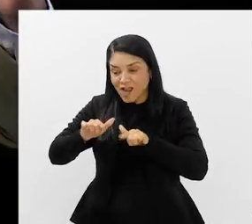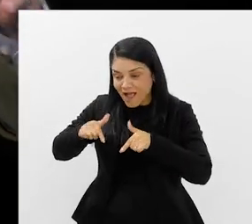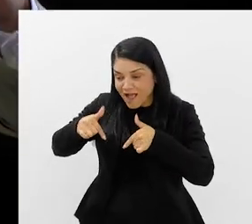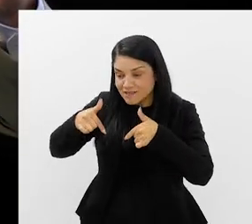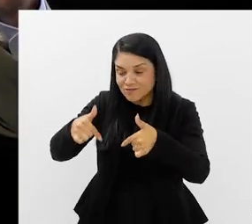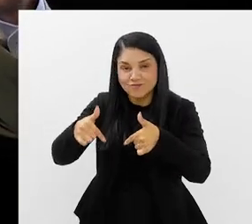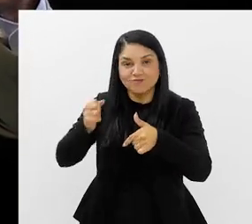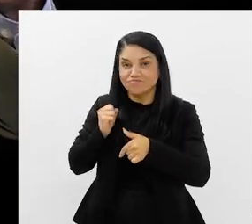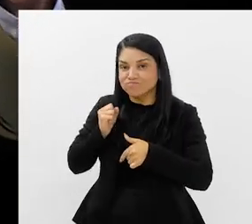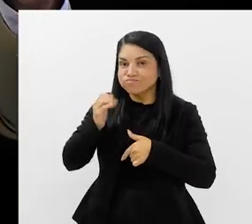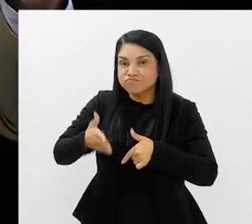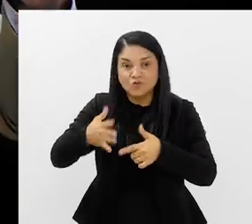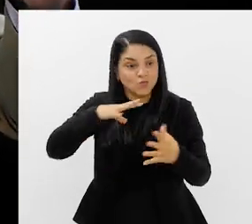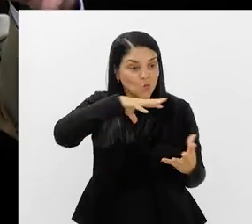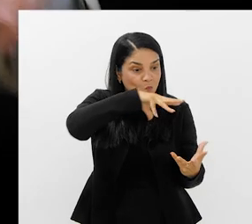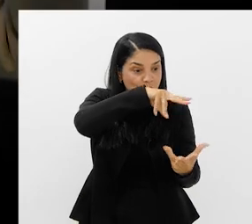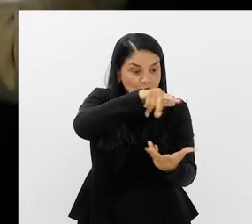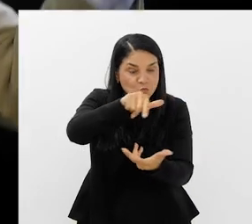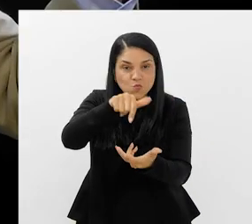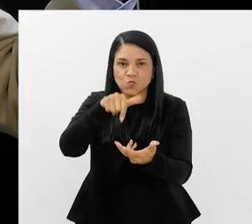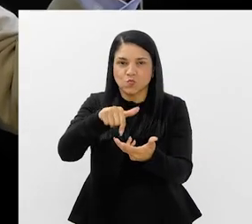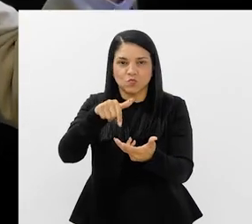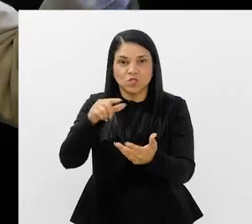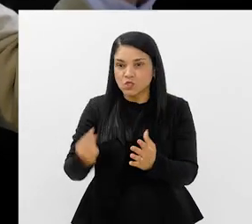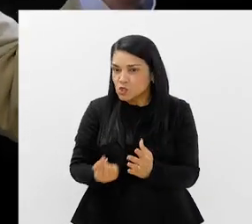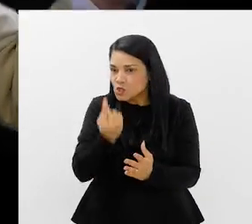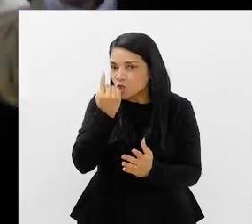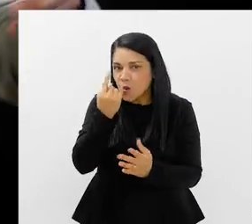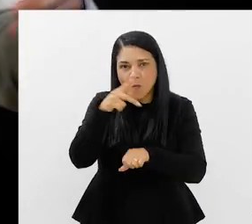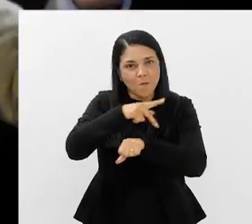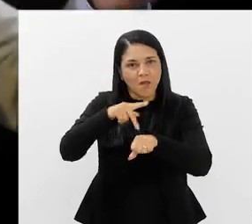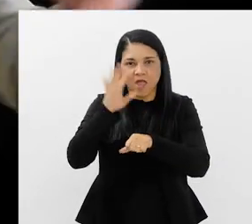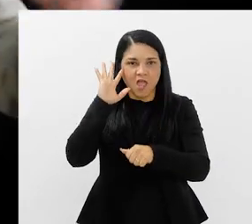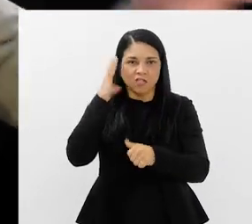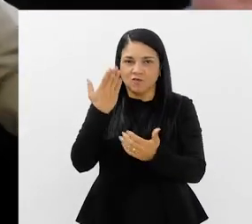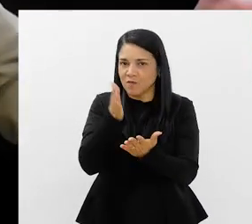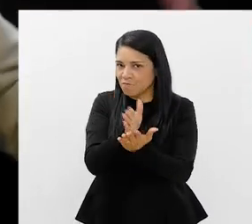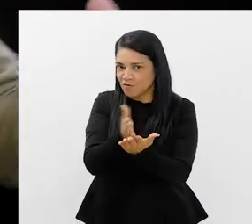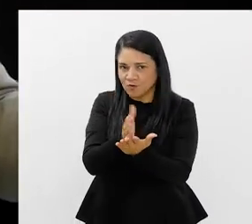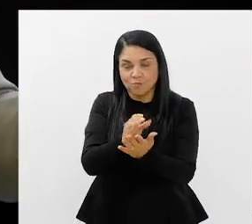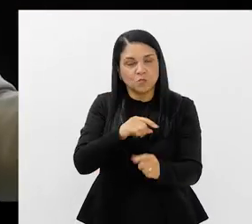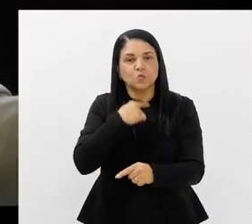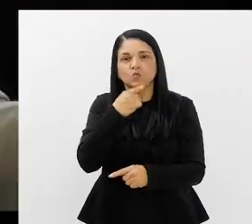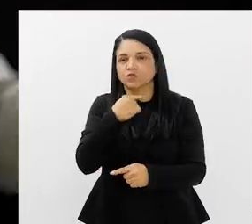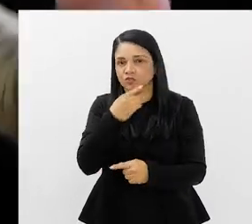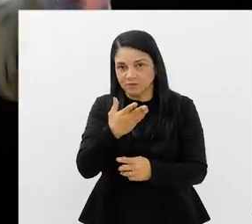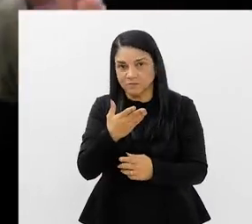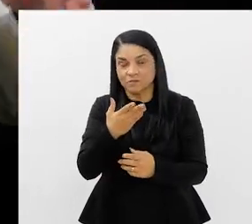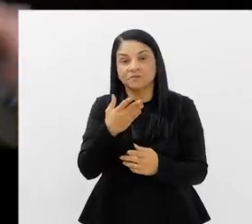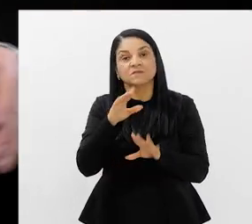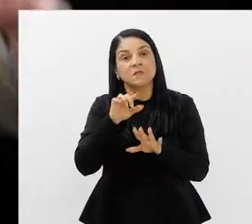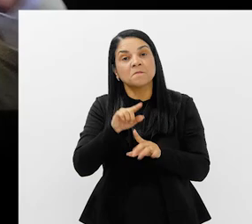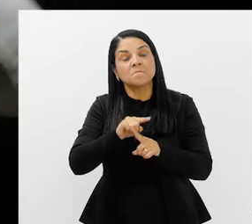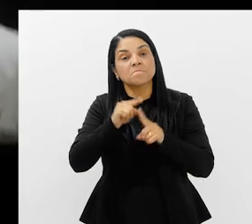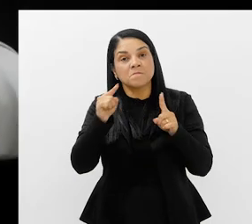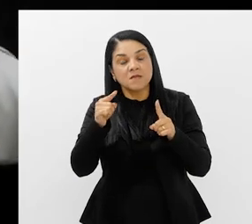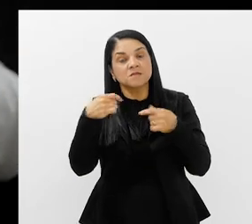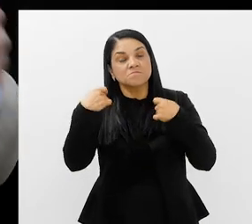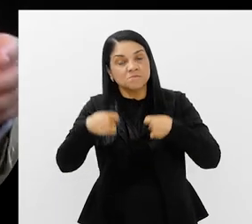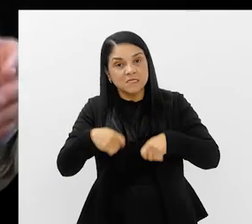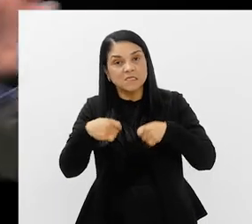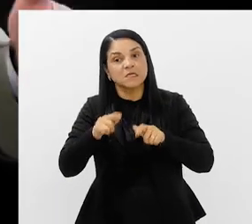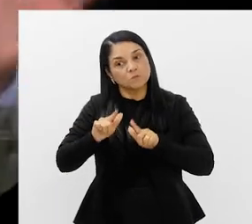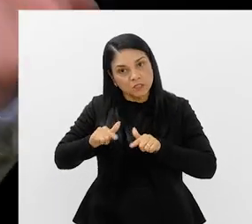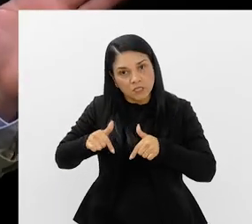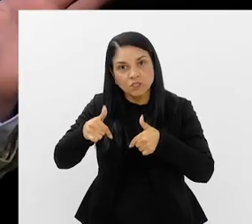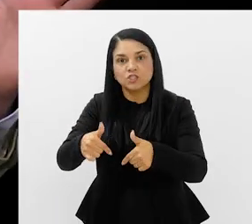depende de ações que são ações que envolvem o mundo inteiro, porque a gente não resolve exclusivamente nas nossas fronteiras. Agora, não obstante